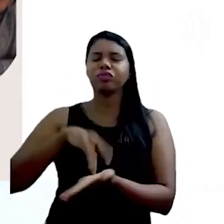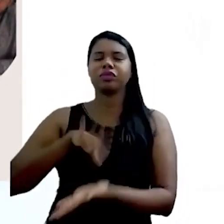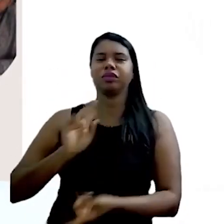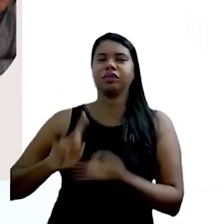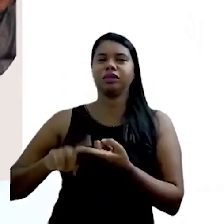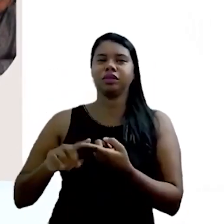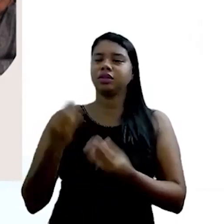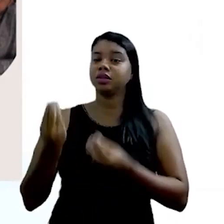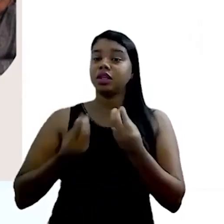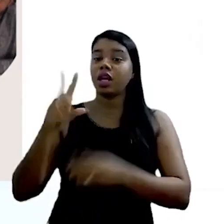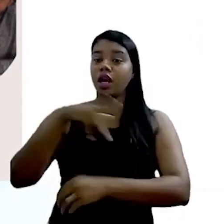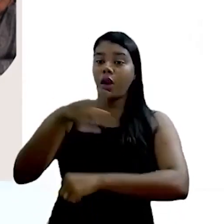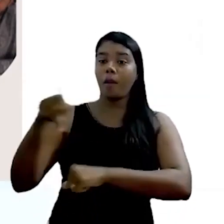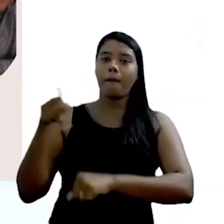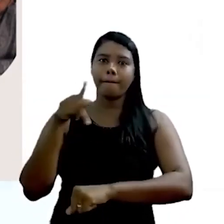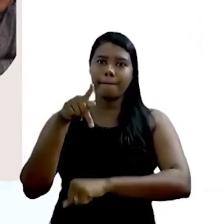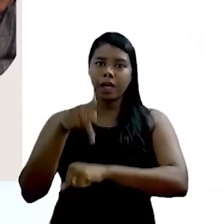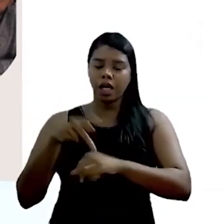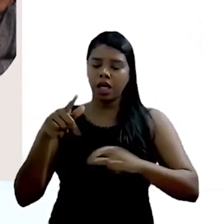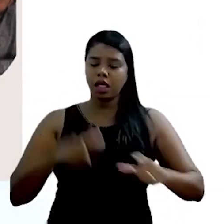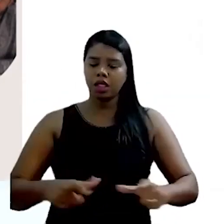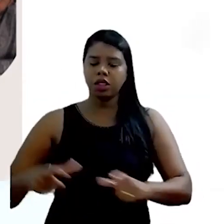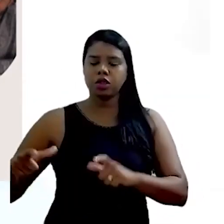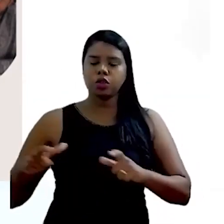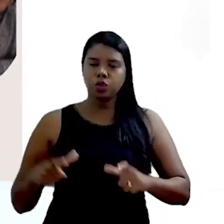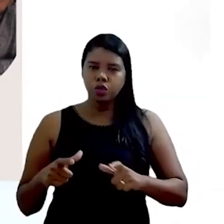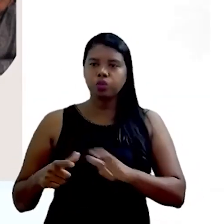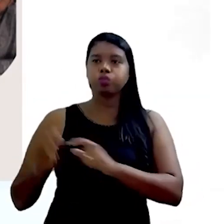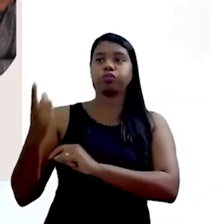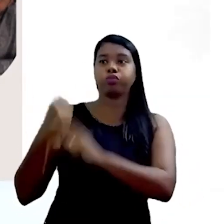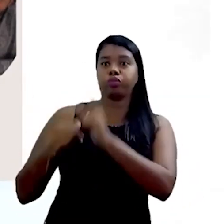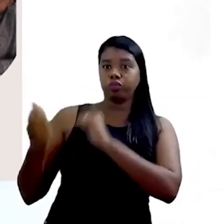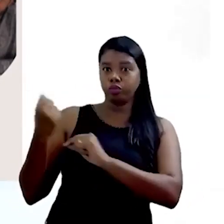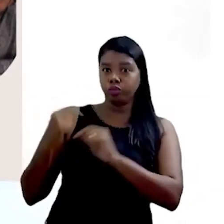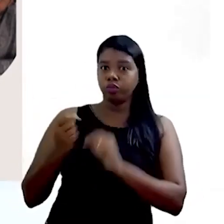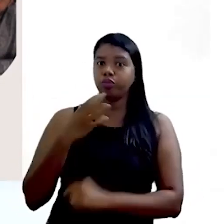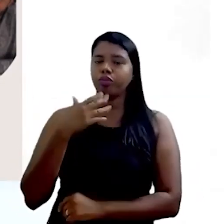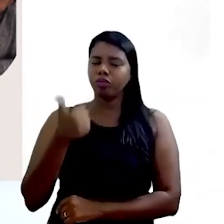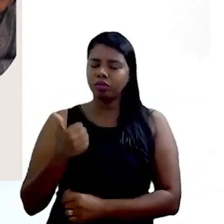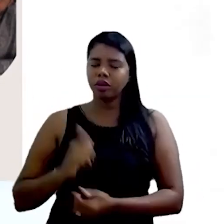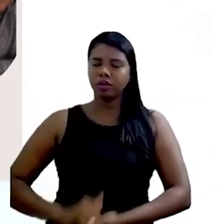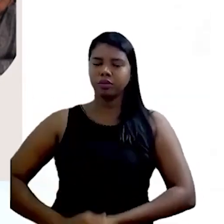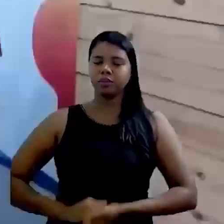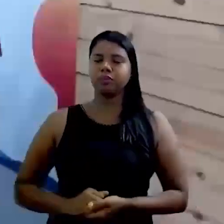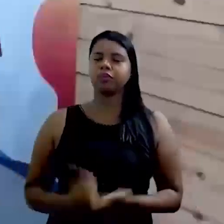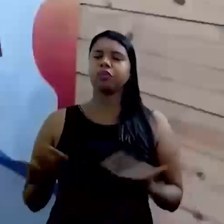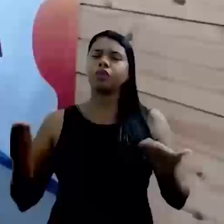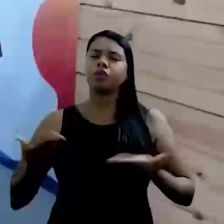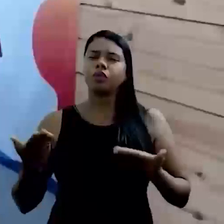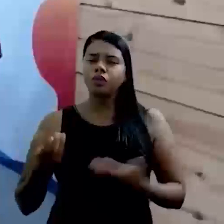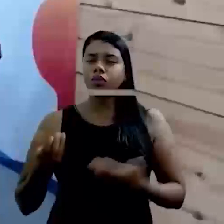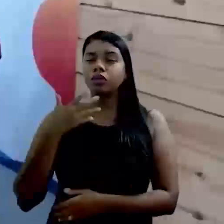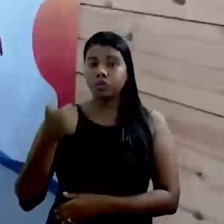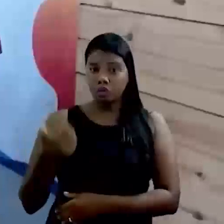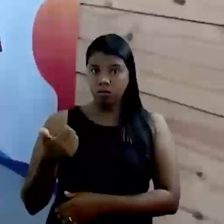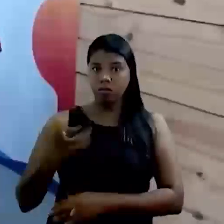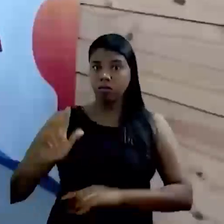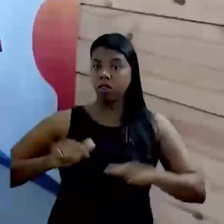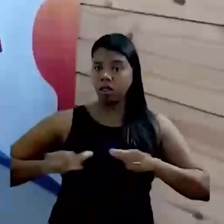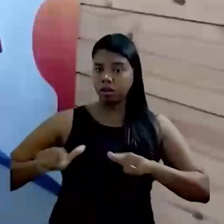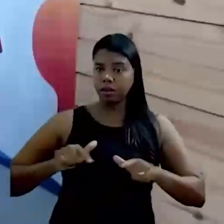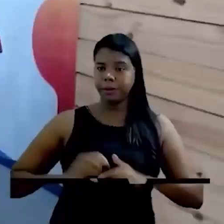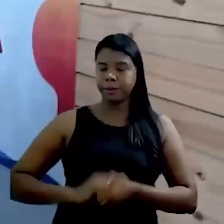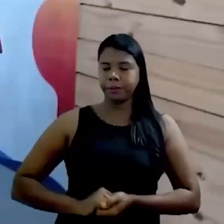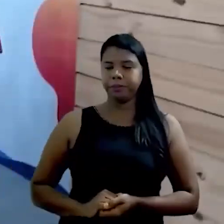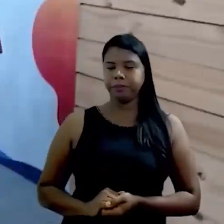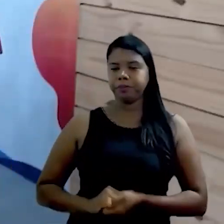está, né, o país, como é que está a região onde é o meu negócio. Interessante. Então conta pra gente, quais os benefícios dessa carreira?